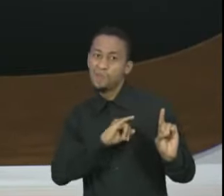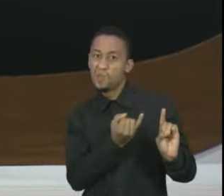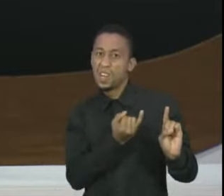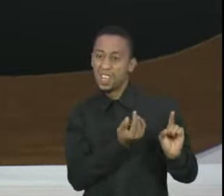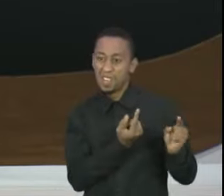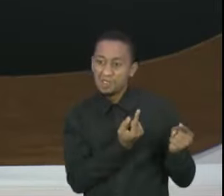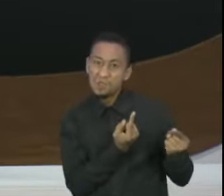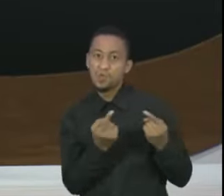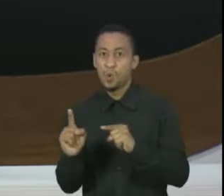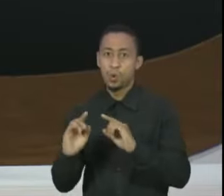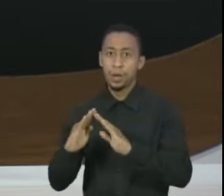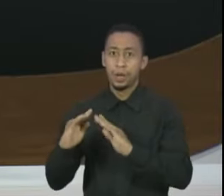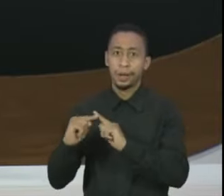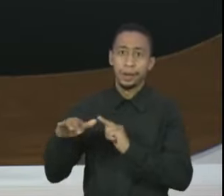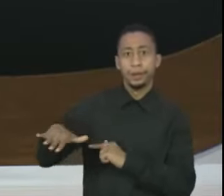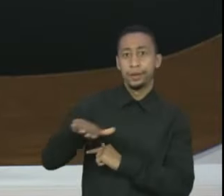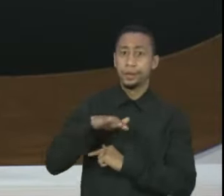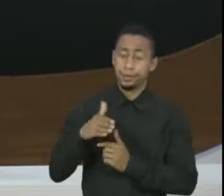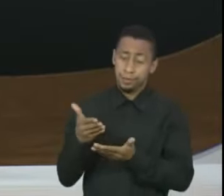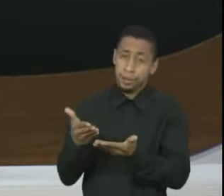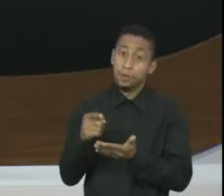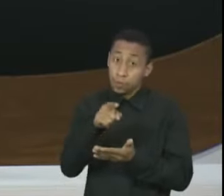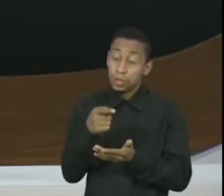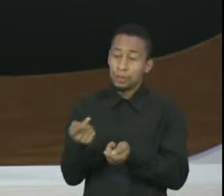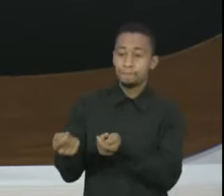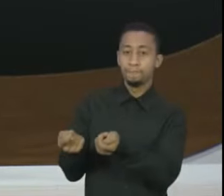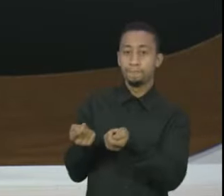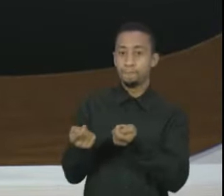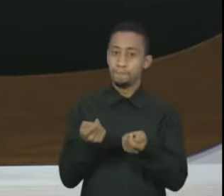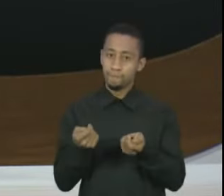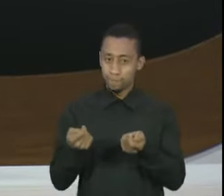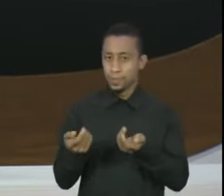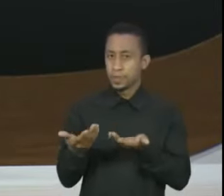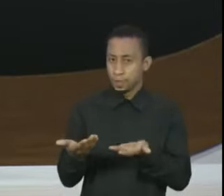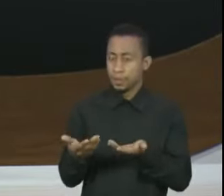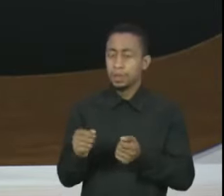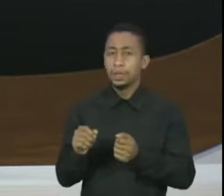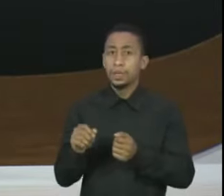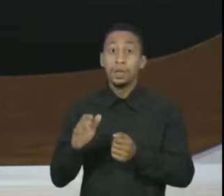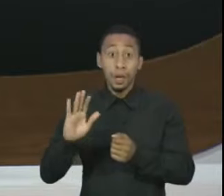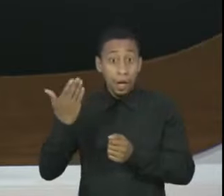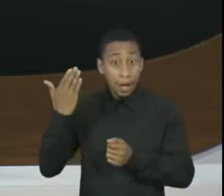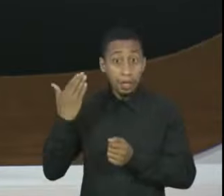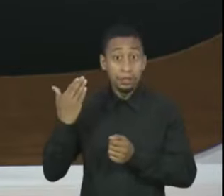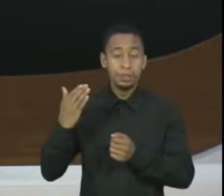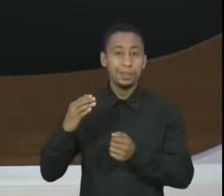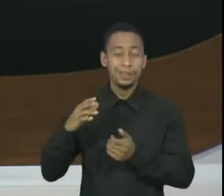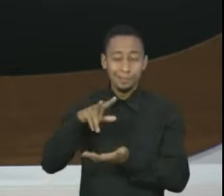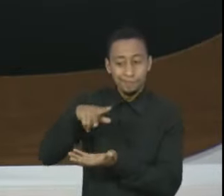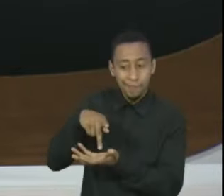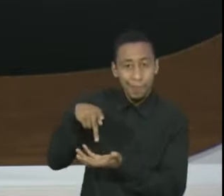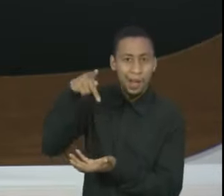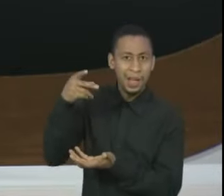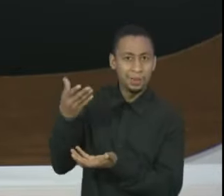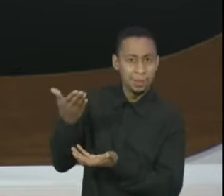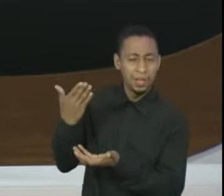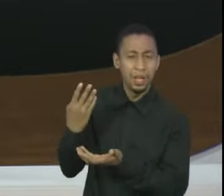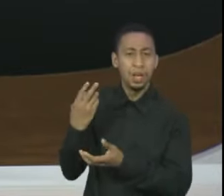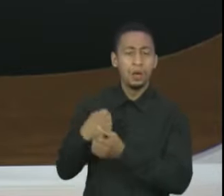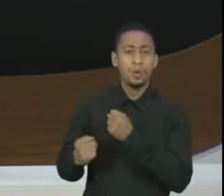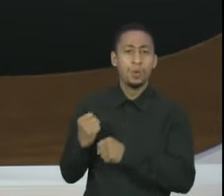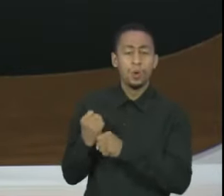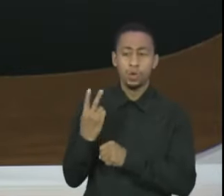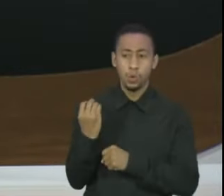a igreja o senhor mesmo que é conservador moderado foi atacado numa celebração de Páscoa alguns anos em